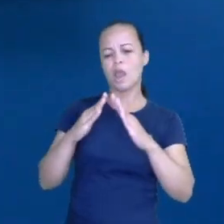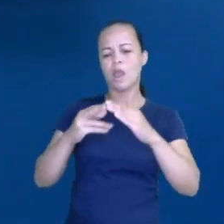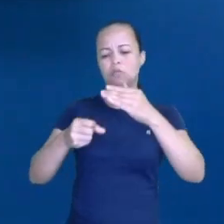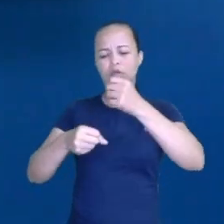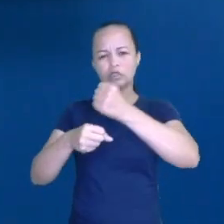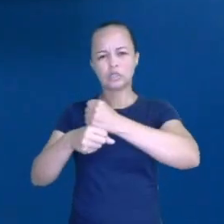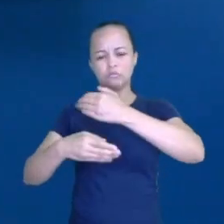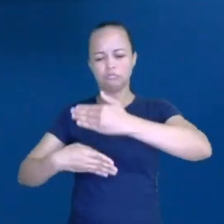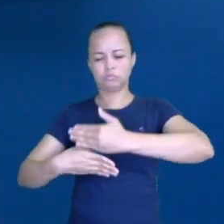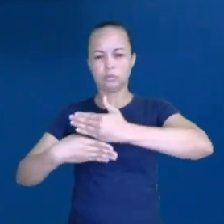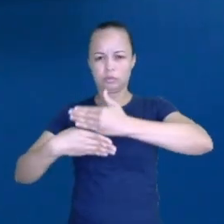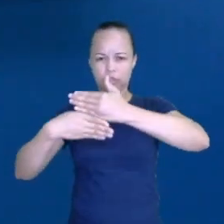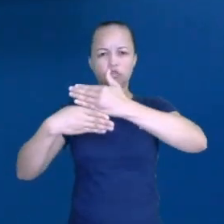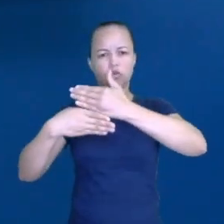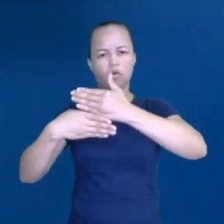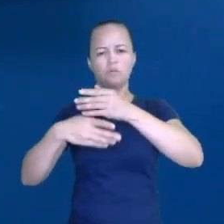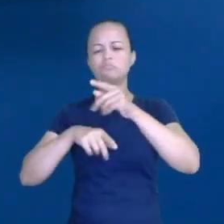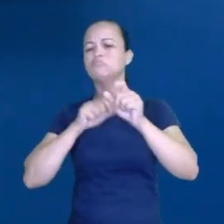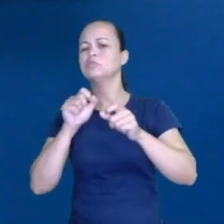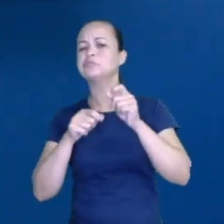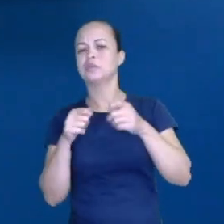é feita a sua casa?